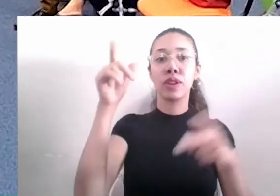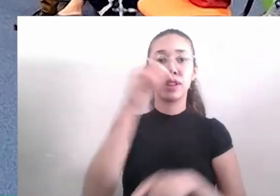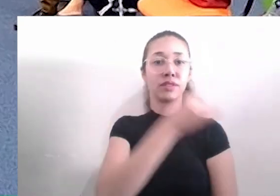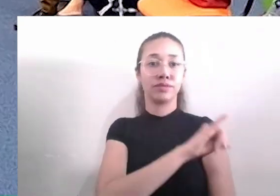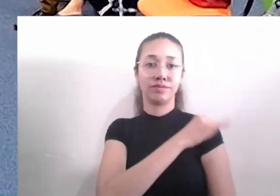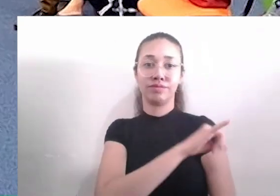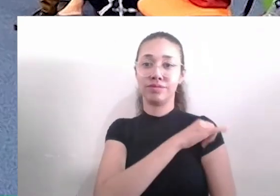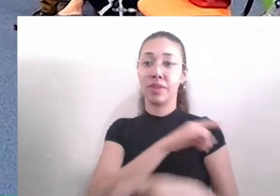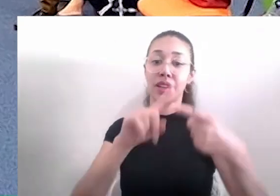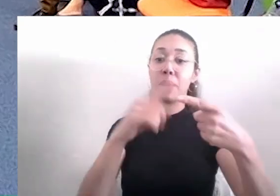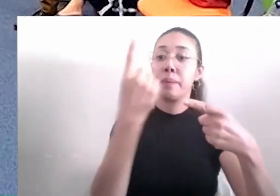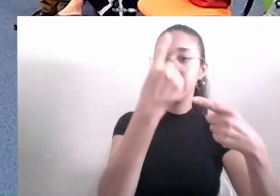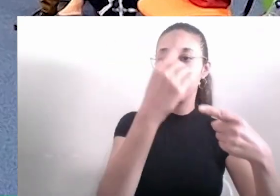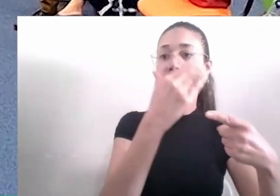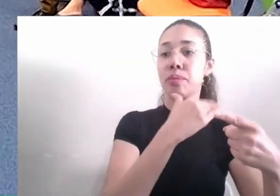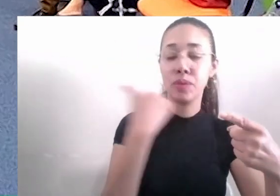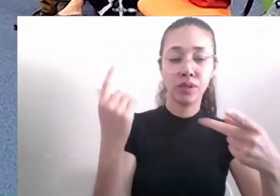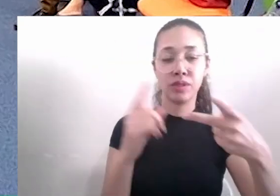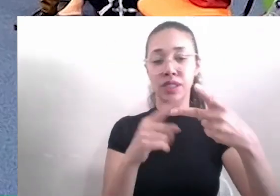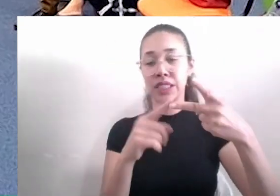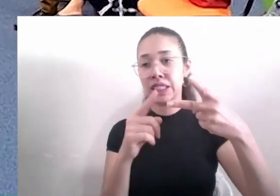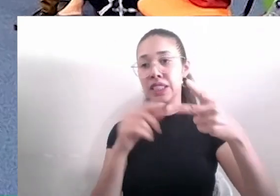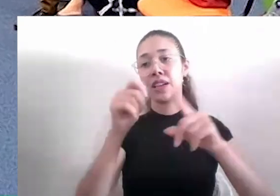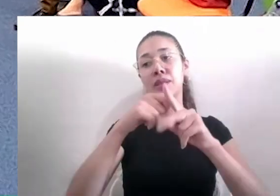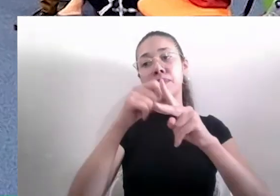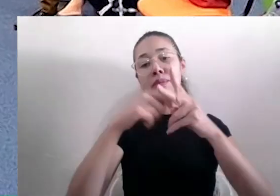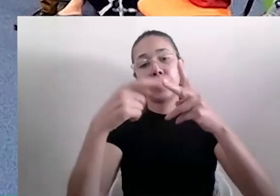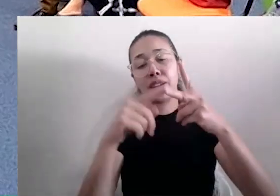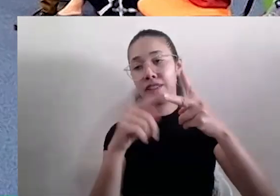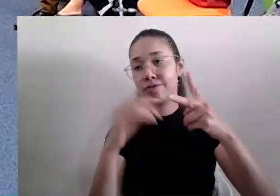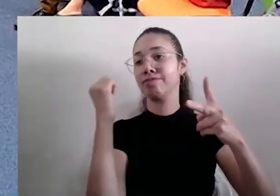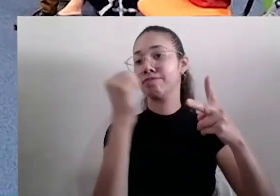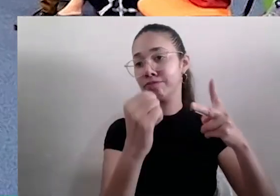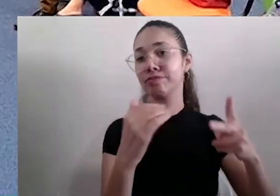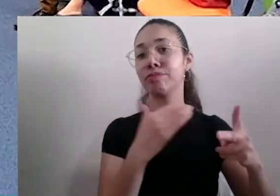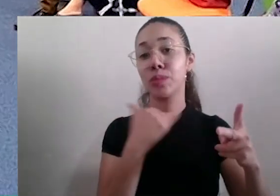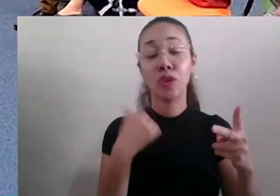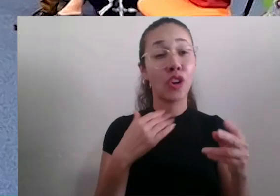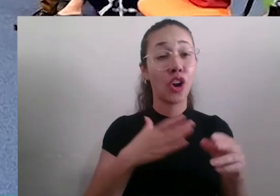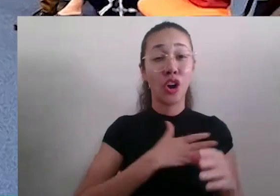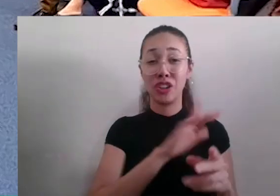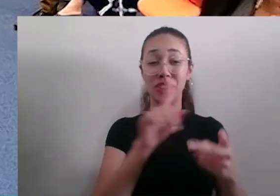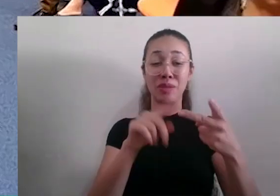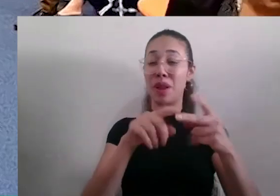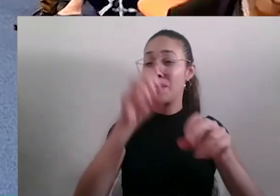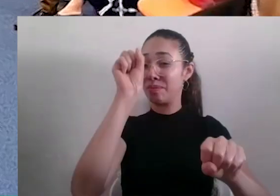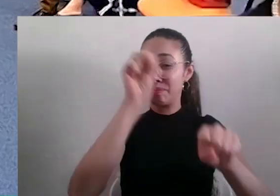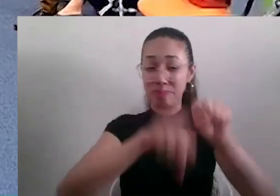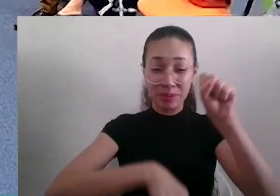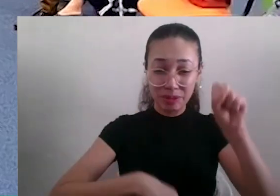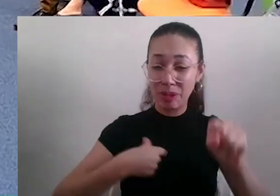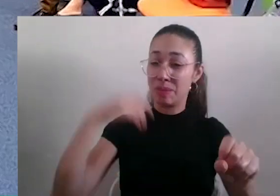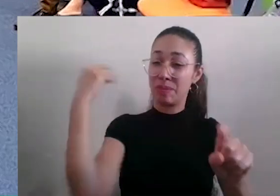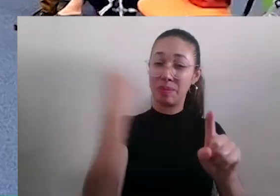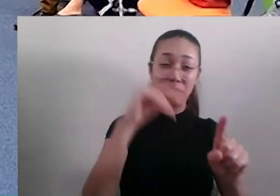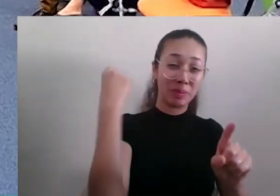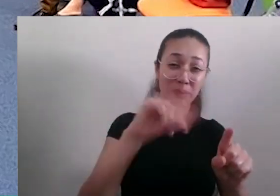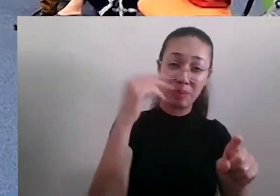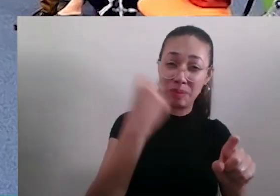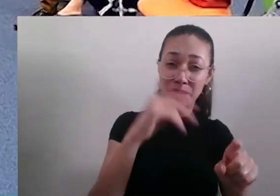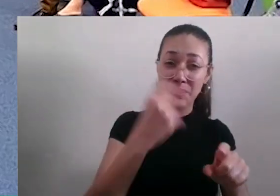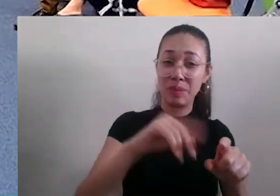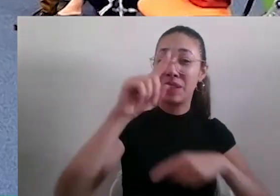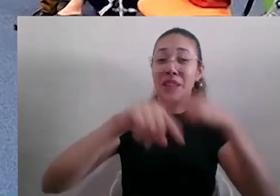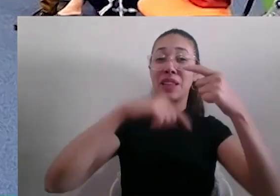Ângela foi no início de 77 um crime horroroso horroroso ela foi estuprada Ela apanhou ela foi depois o corpo dela foi